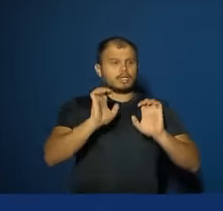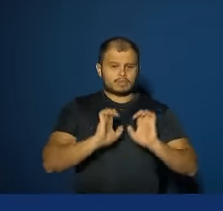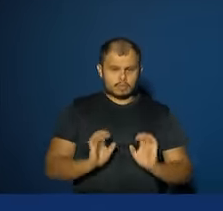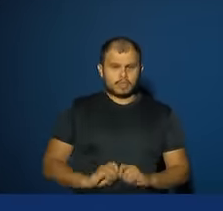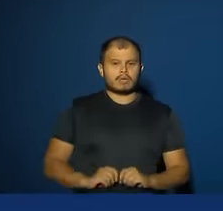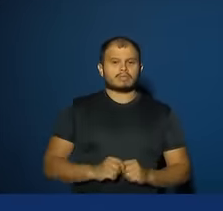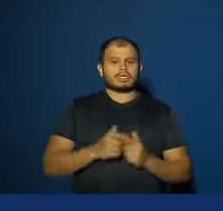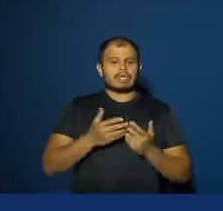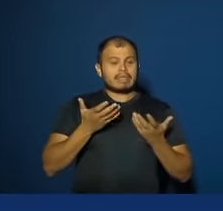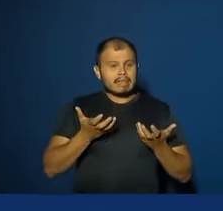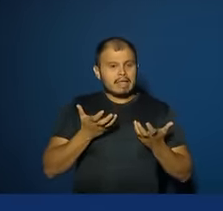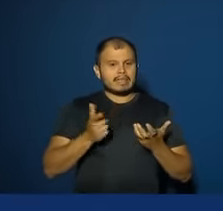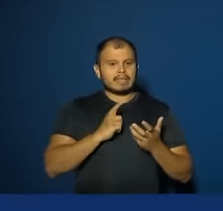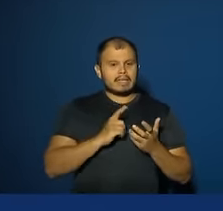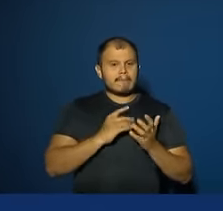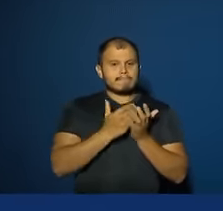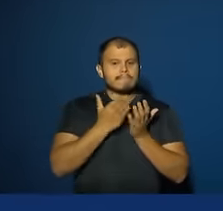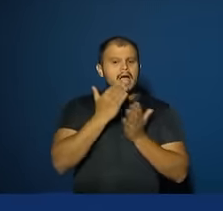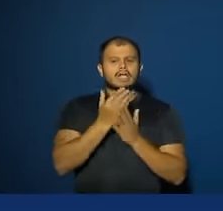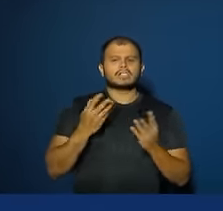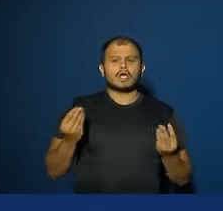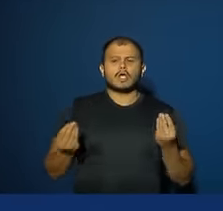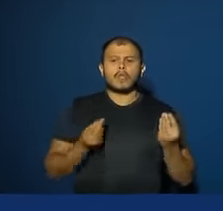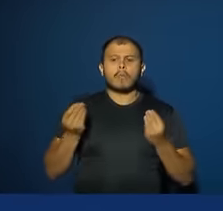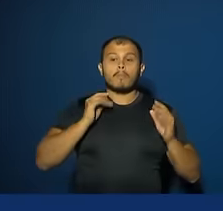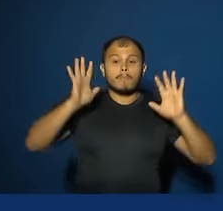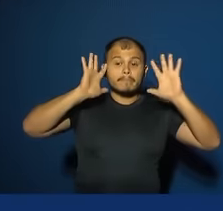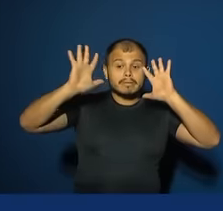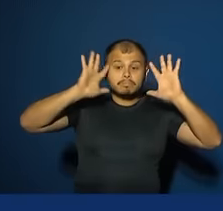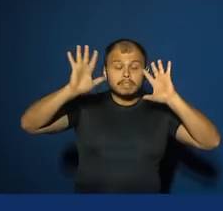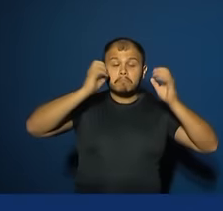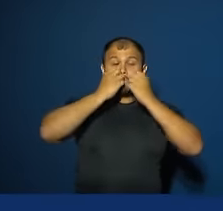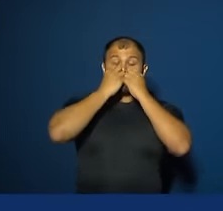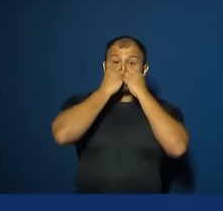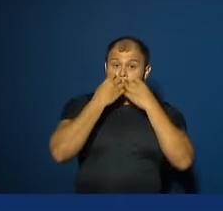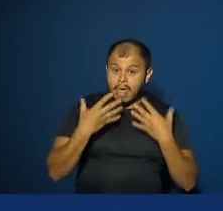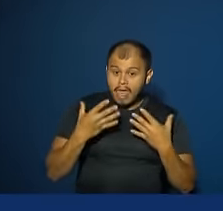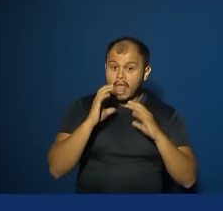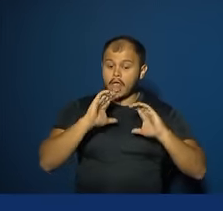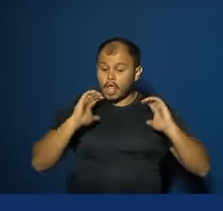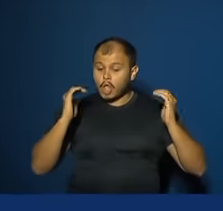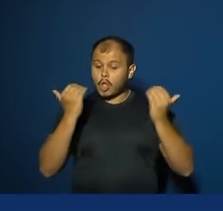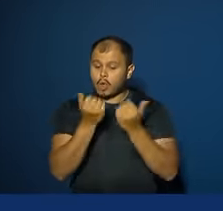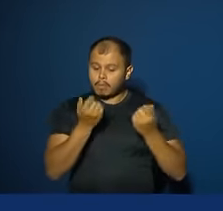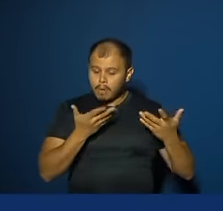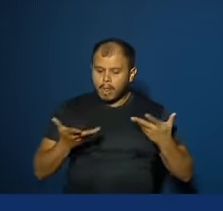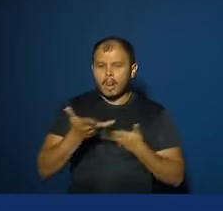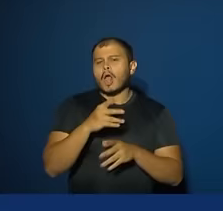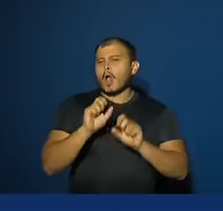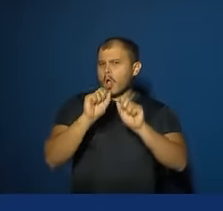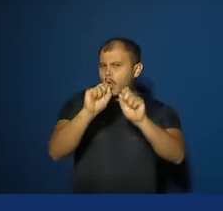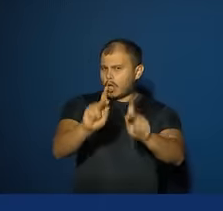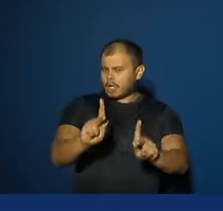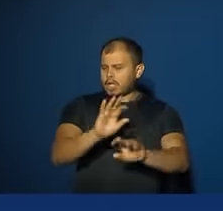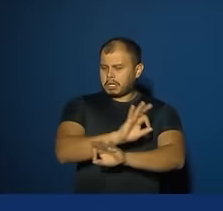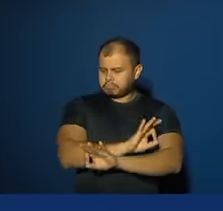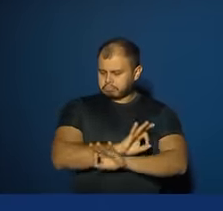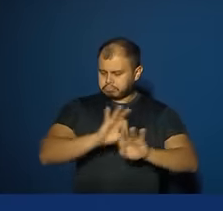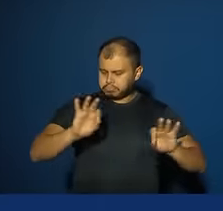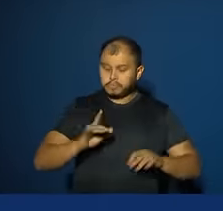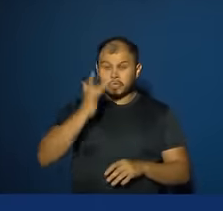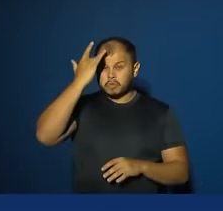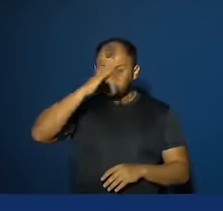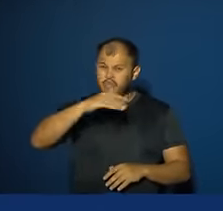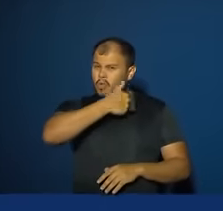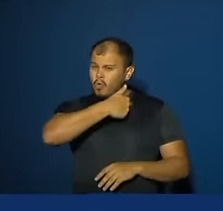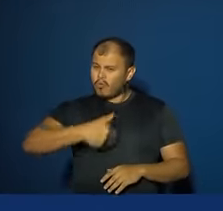você gostaria de deixá-la um pouco mais a diante em termos de pensamento do bem comum de comunidade de futuro perfeito eu não sei se muitos dos nossos